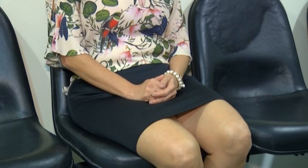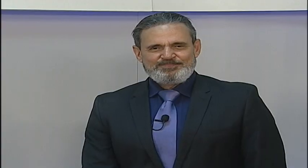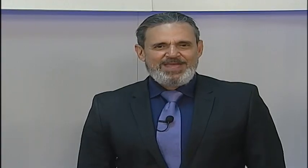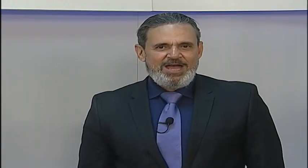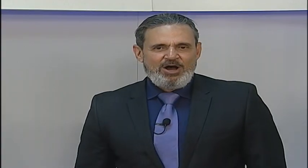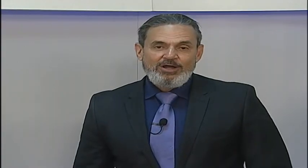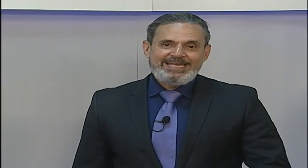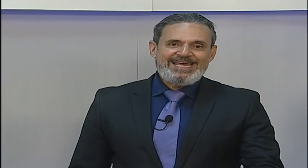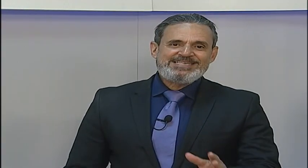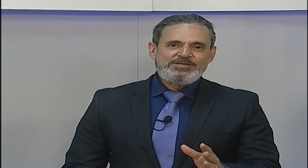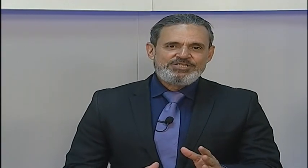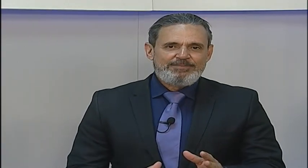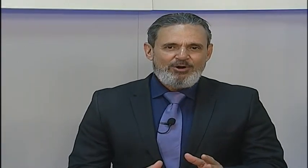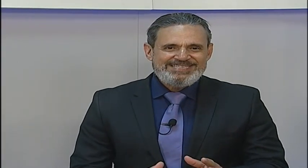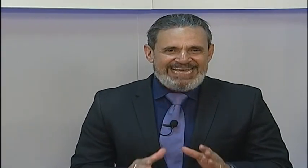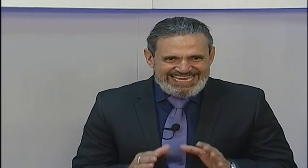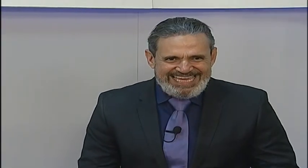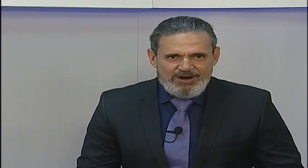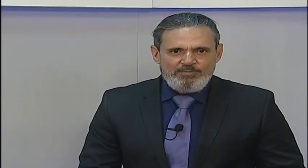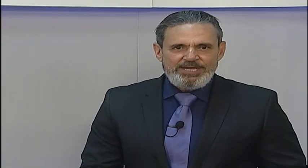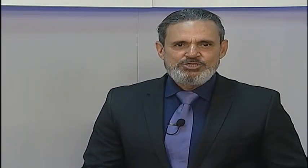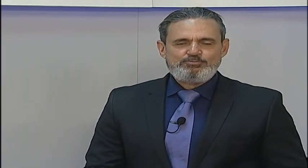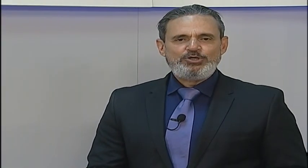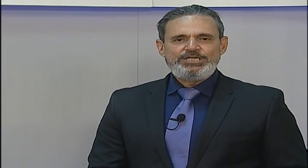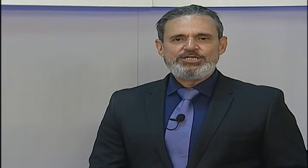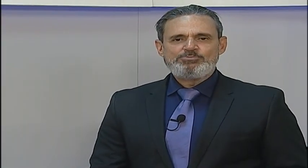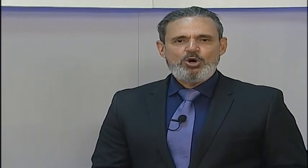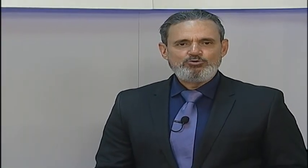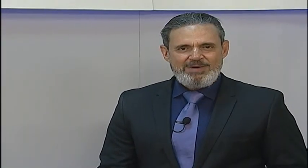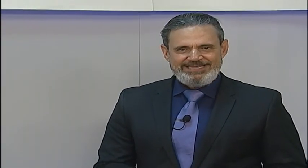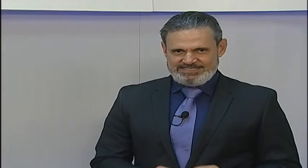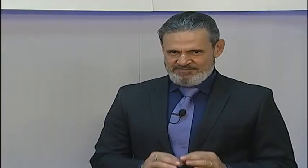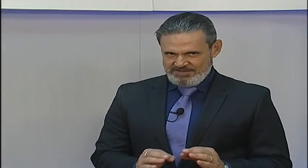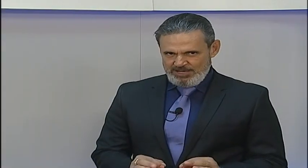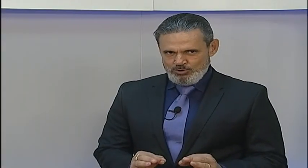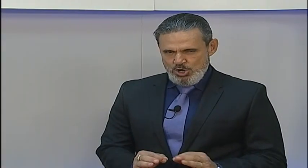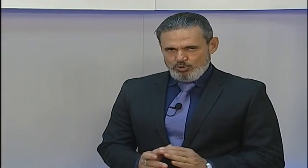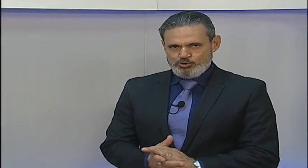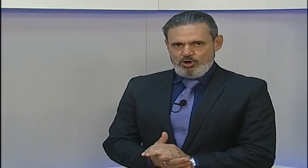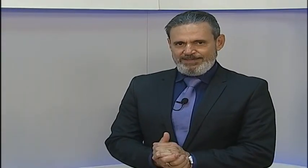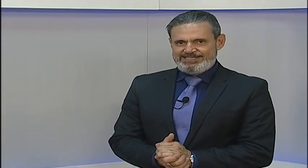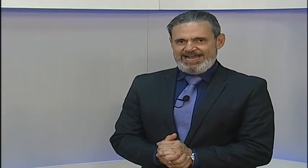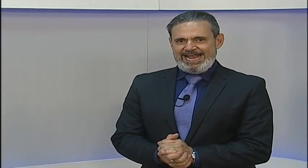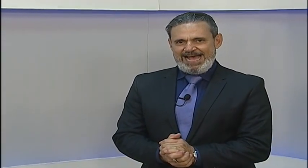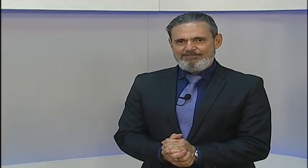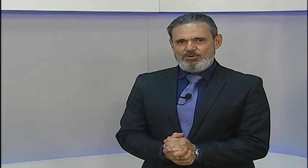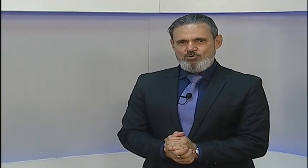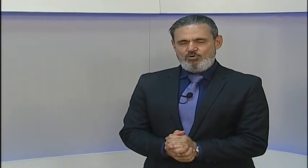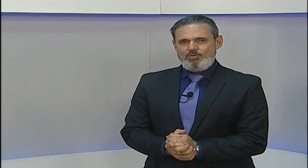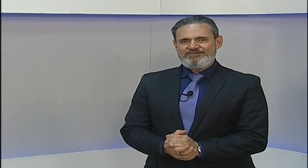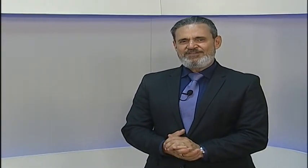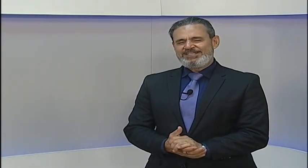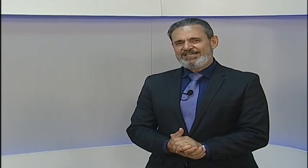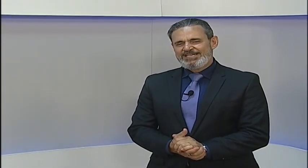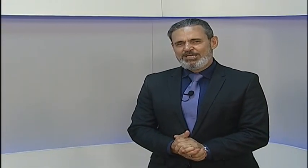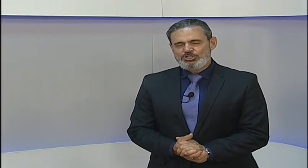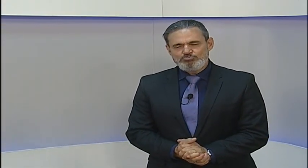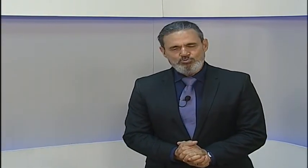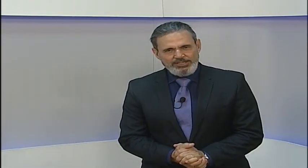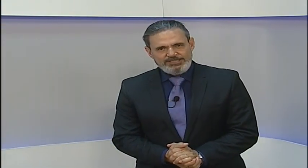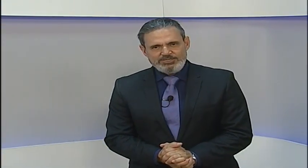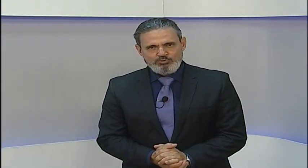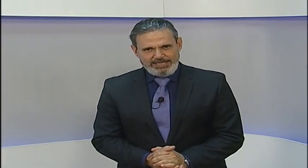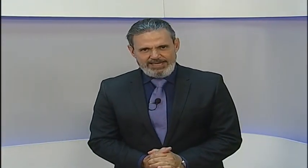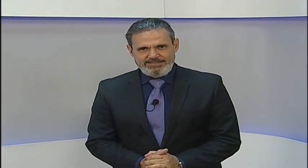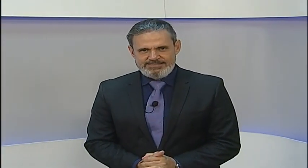pena Olha que essa medida possa realmente punir de modo mais Severo os homens que acabam com a vida